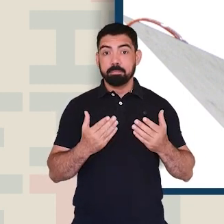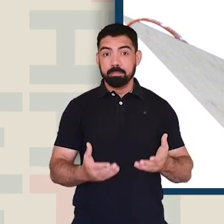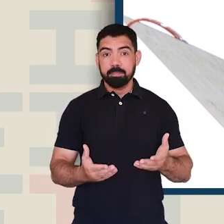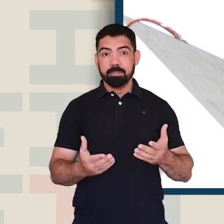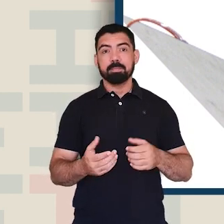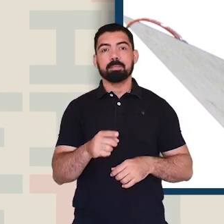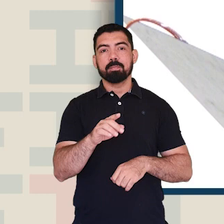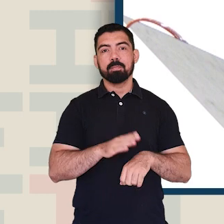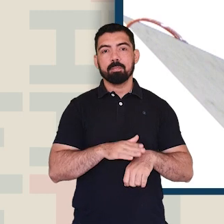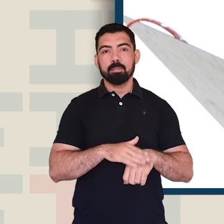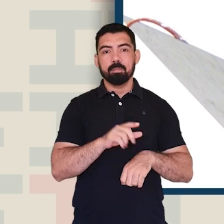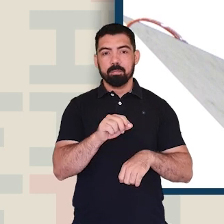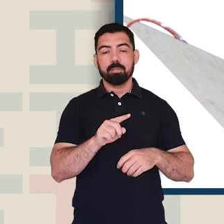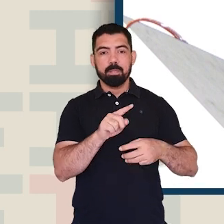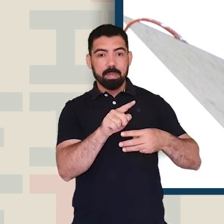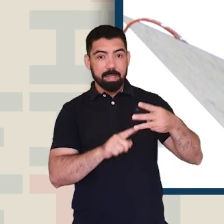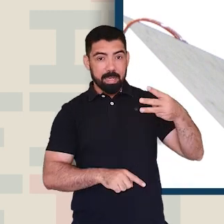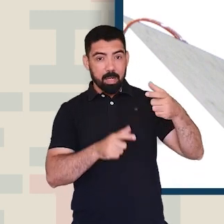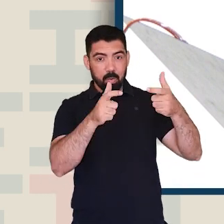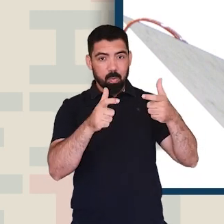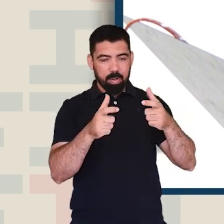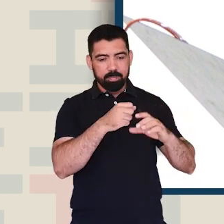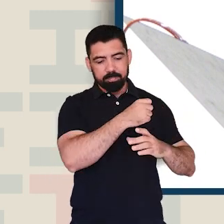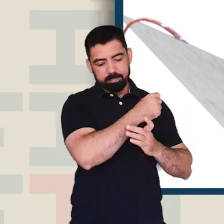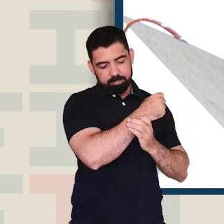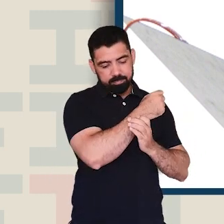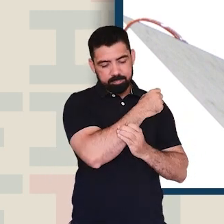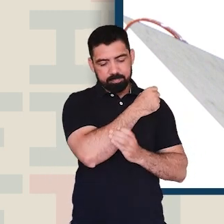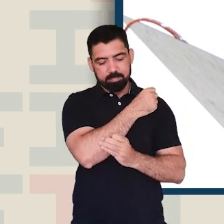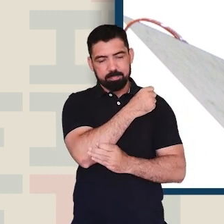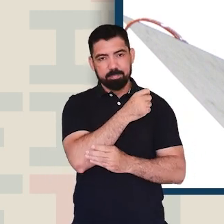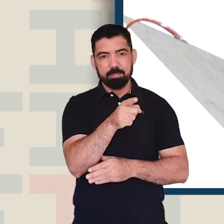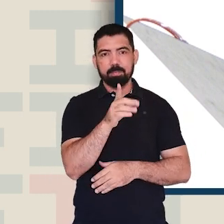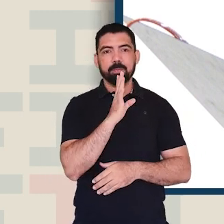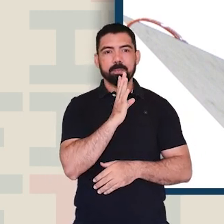Então, você está em 3 lugares do braço, ó.